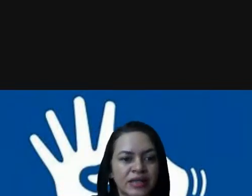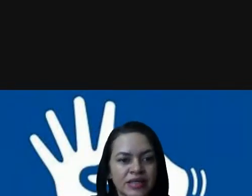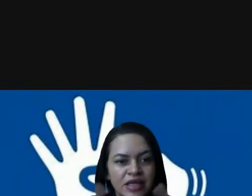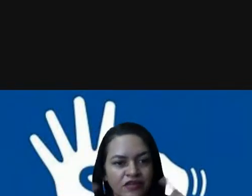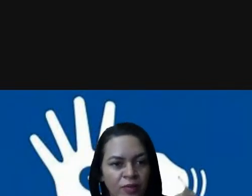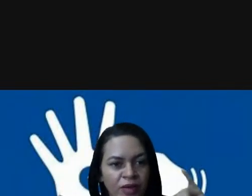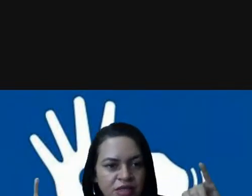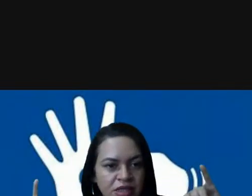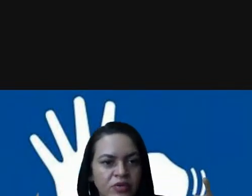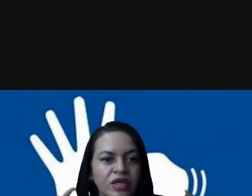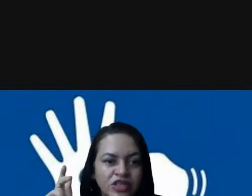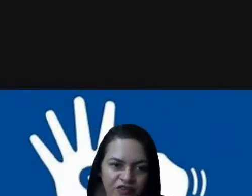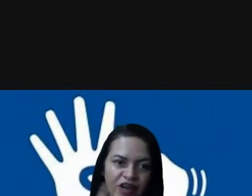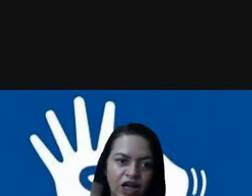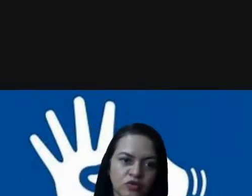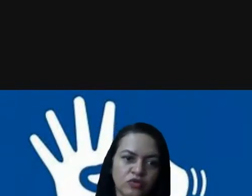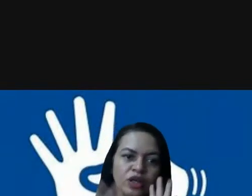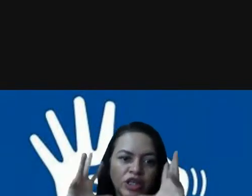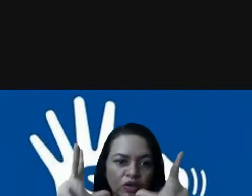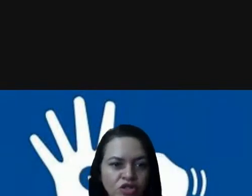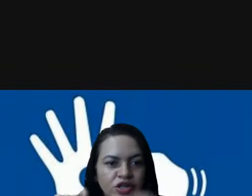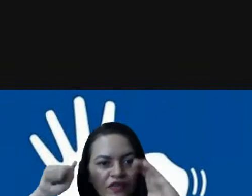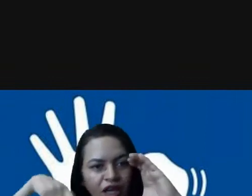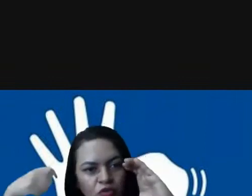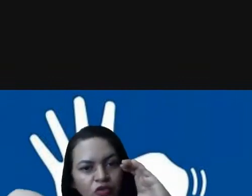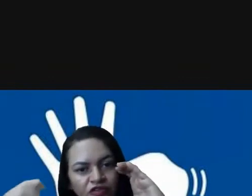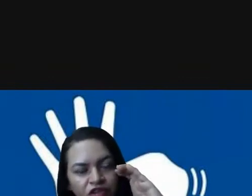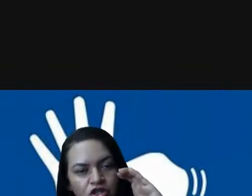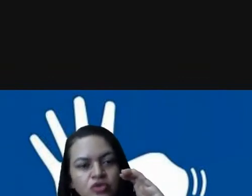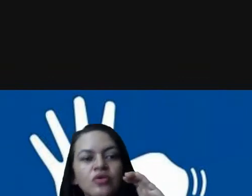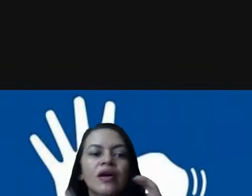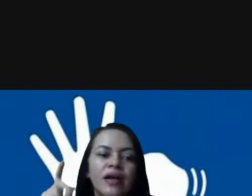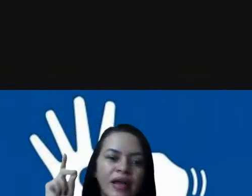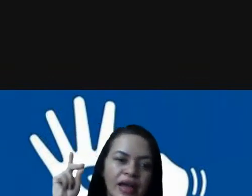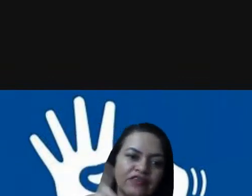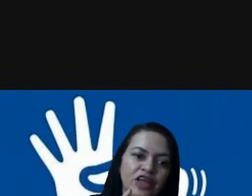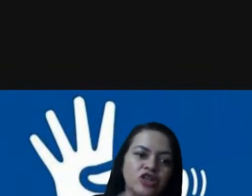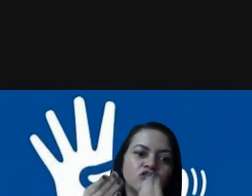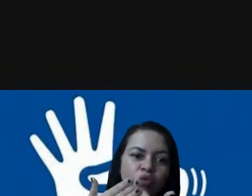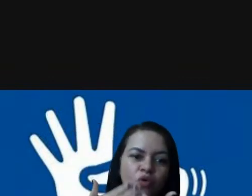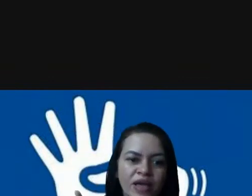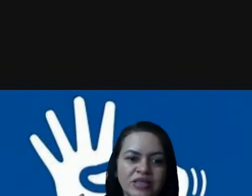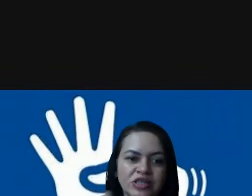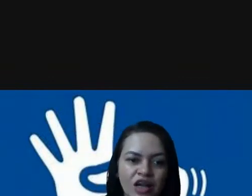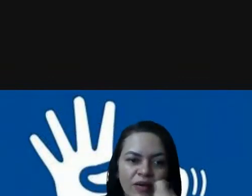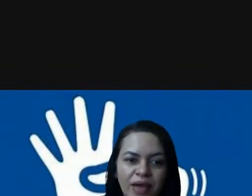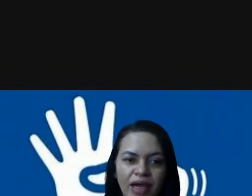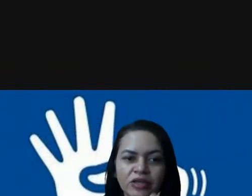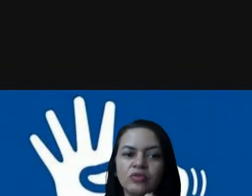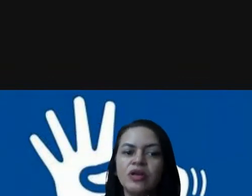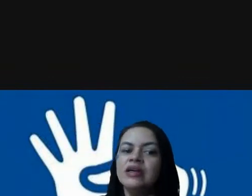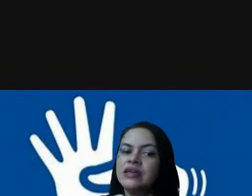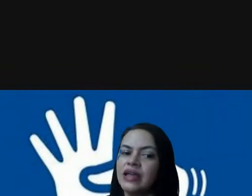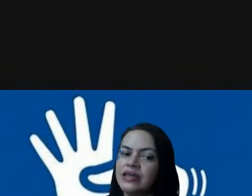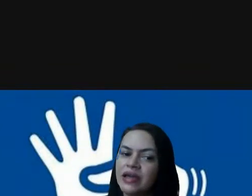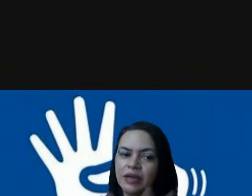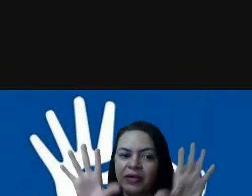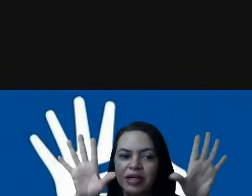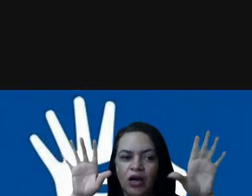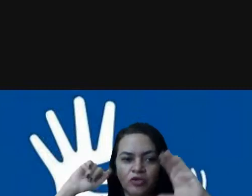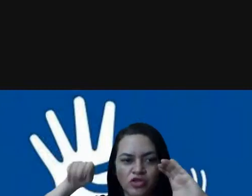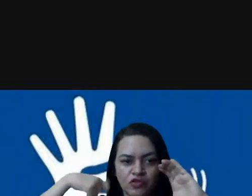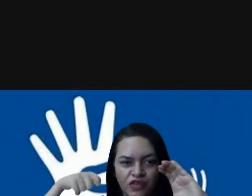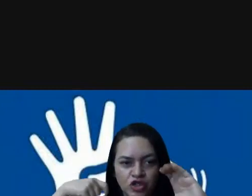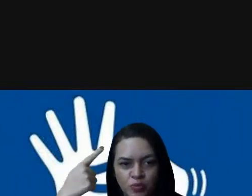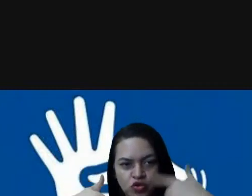importância dessa informação, que de fato tudo aquilo que eu tinha falado no vídeo era verídico, o comércio estava aberto e que ele ia